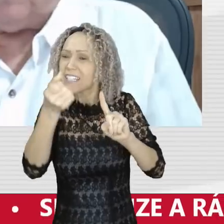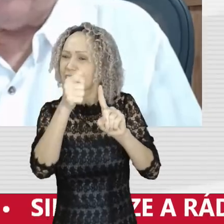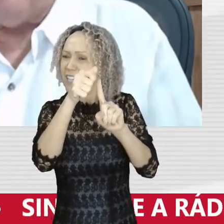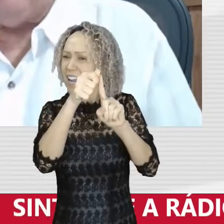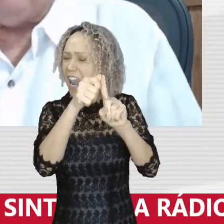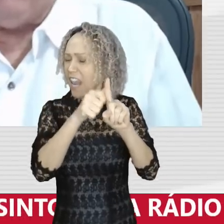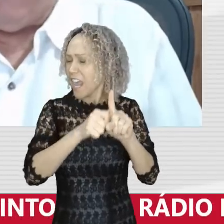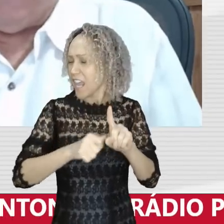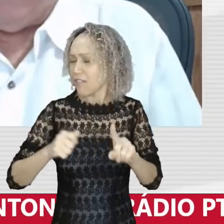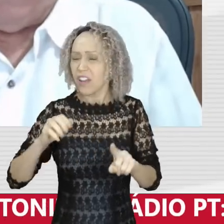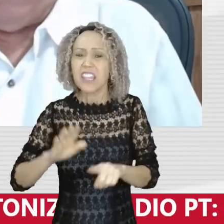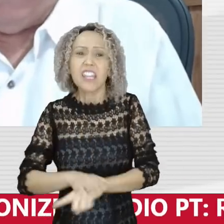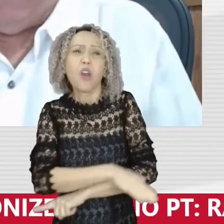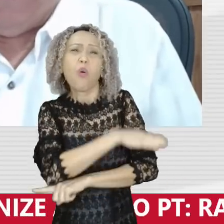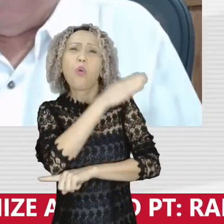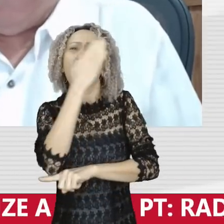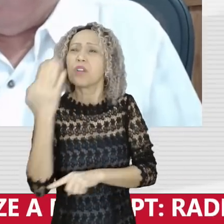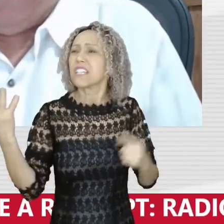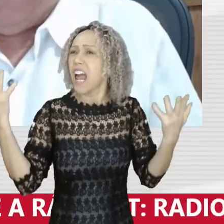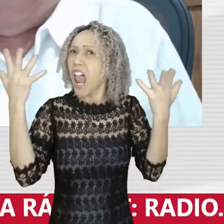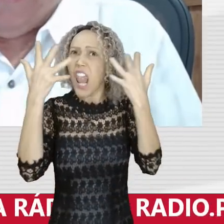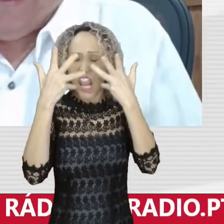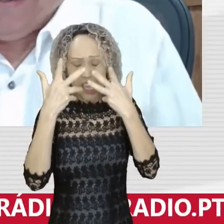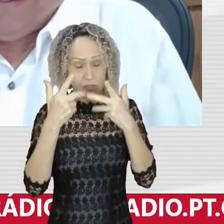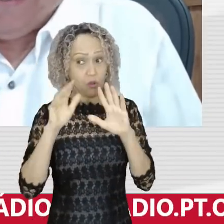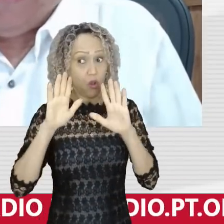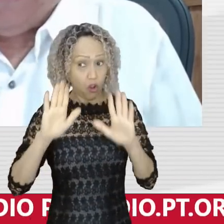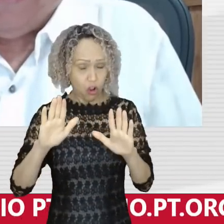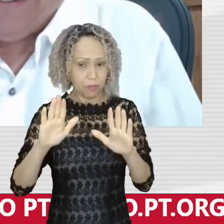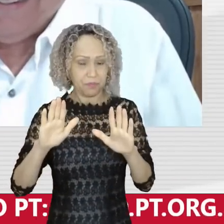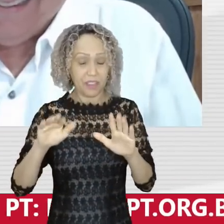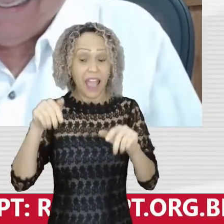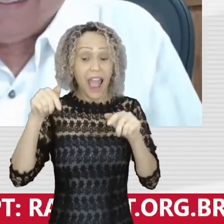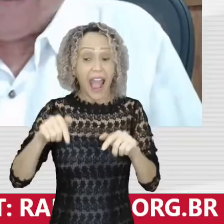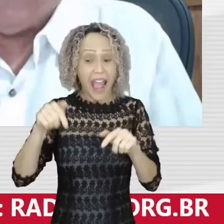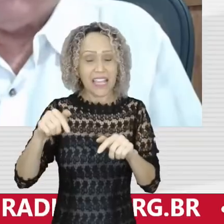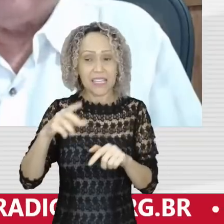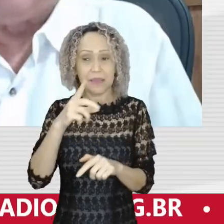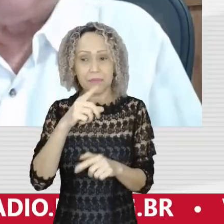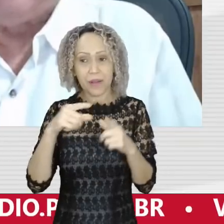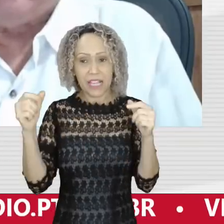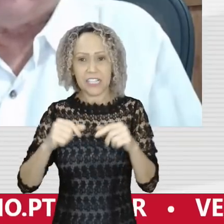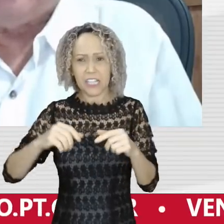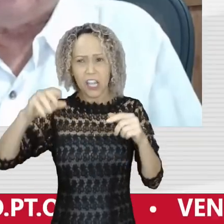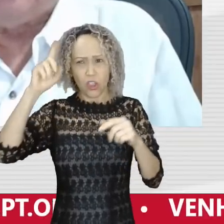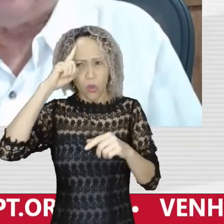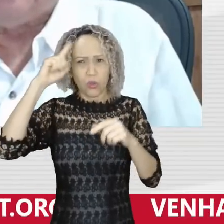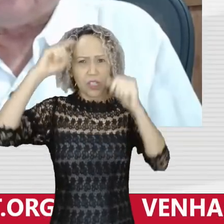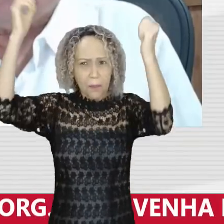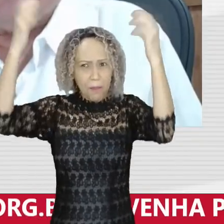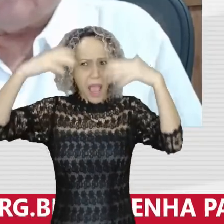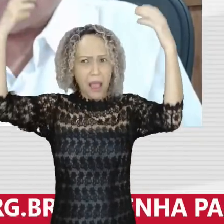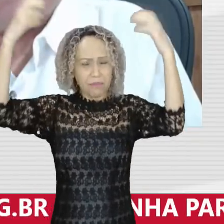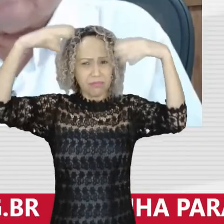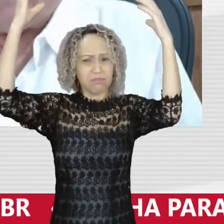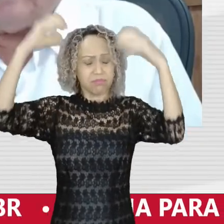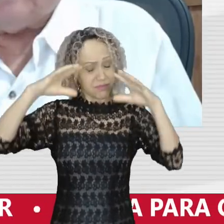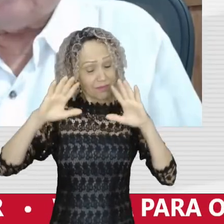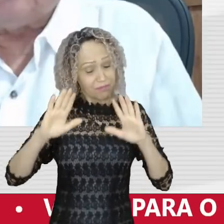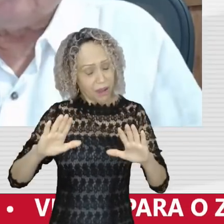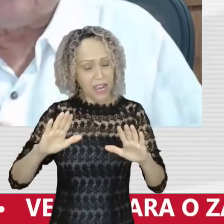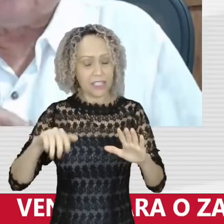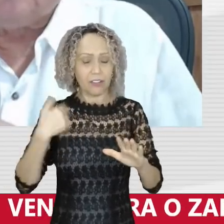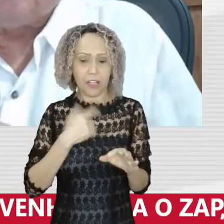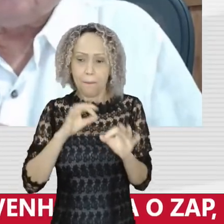chuva também é uma delícia, então a gente tem que se preparar, porque aqui está chovendo todos os dias, mas estamos preparados para isso. E aí, Paulo,